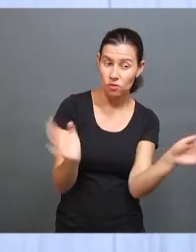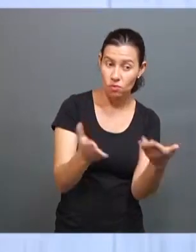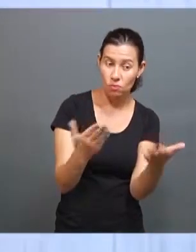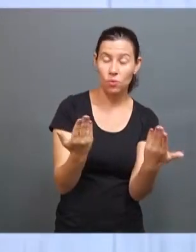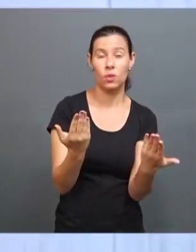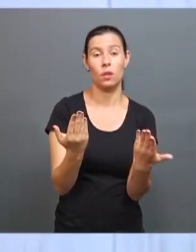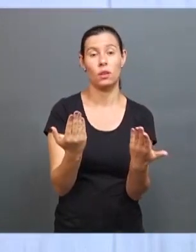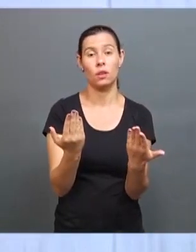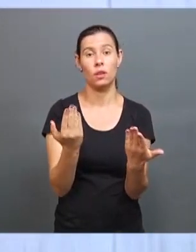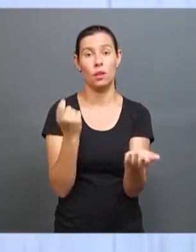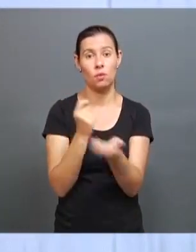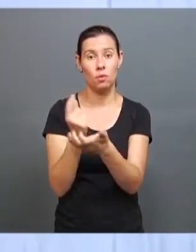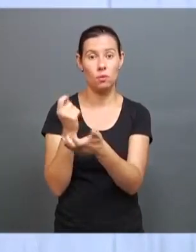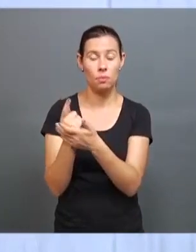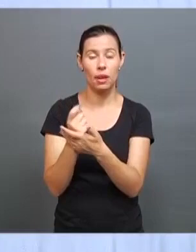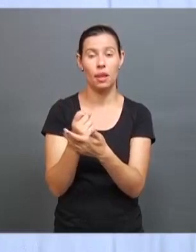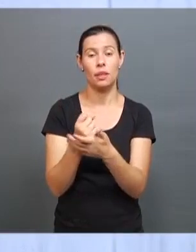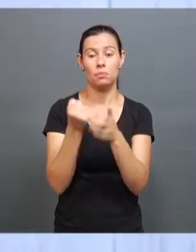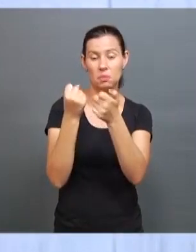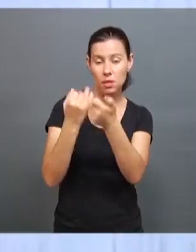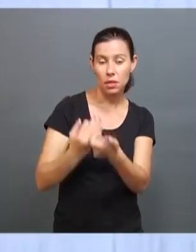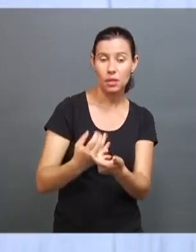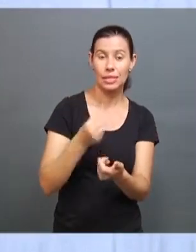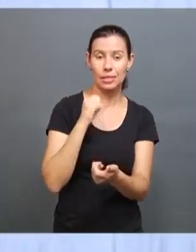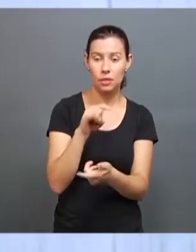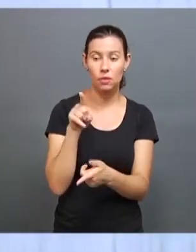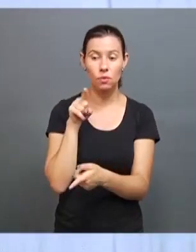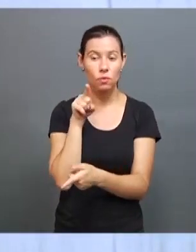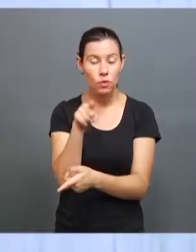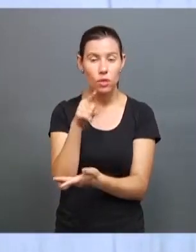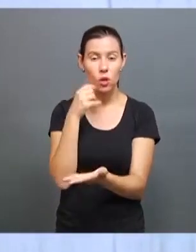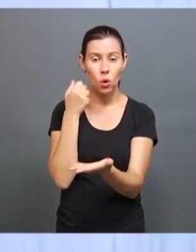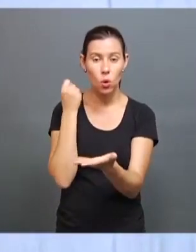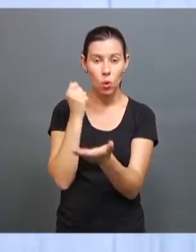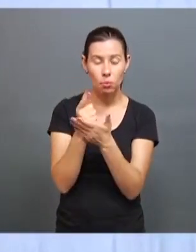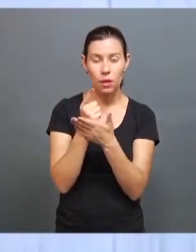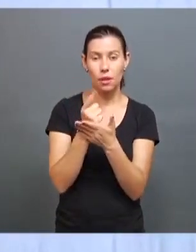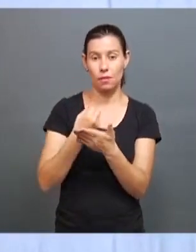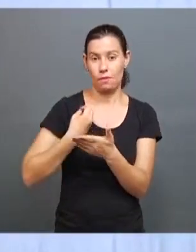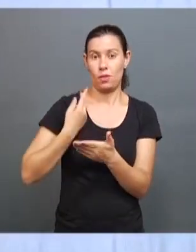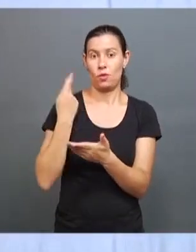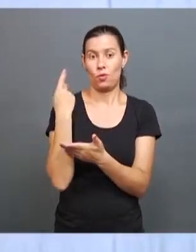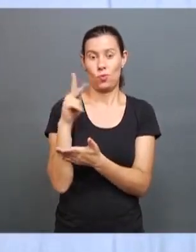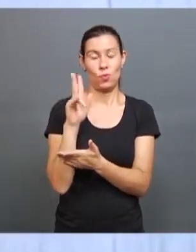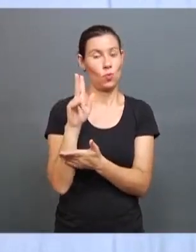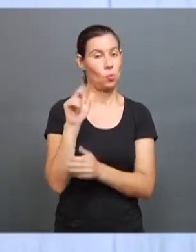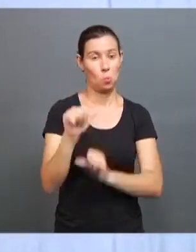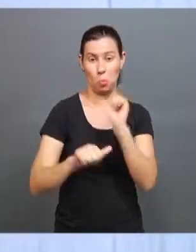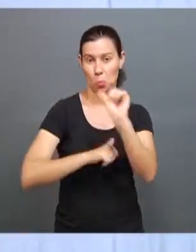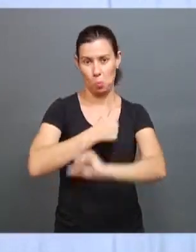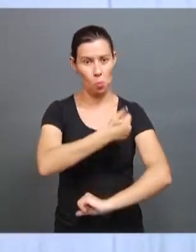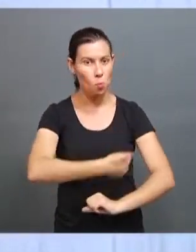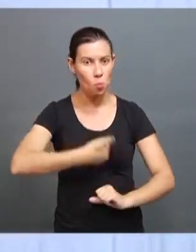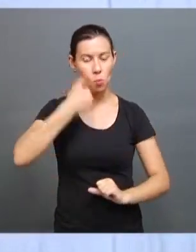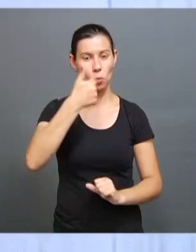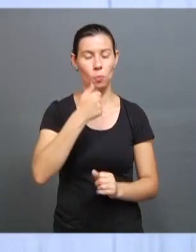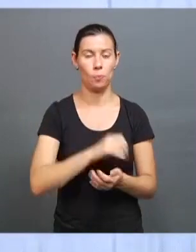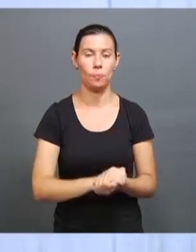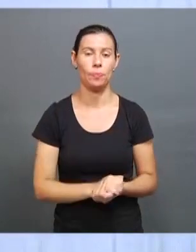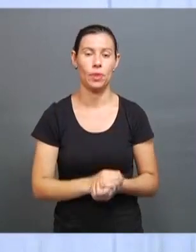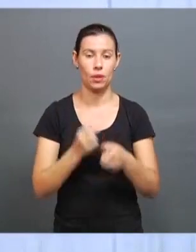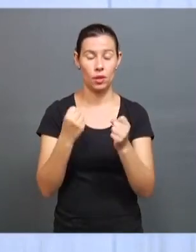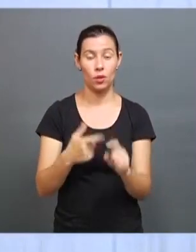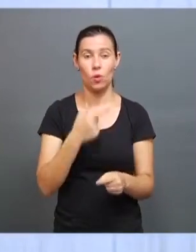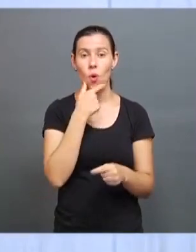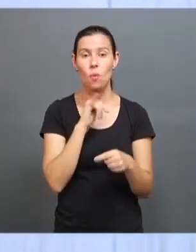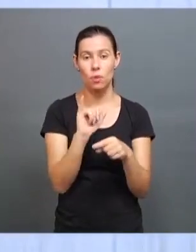X ou Y que vai ser melhor, né? Que sua vida vai ser melhor. E aí que começam os conflitos, né? É porque às vezes um youtuber fala assim, olha, você precisa